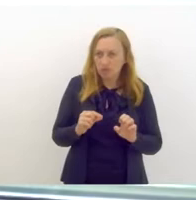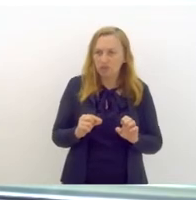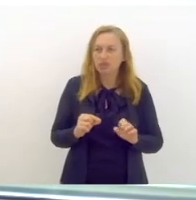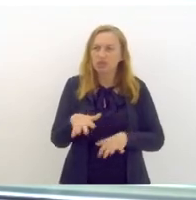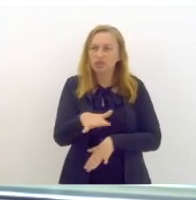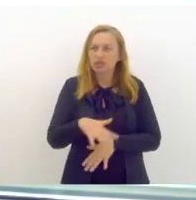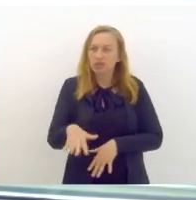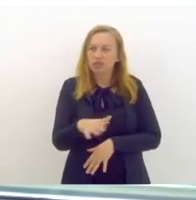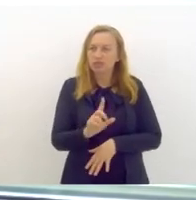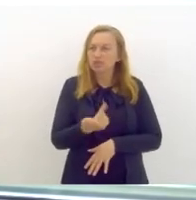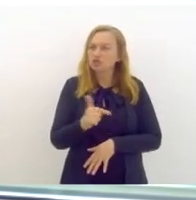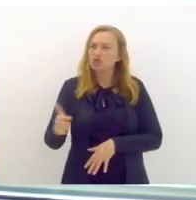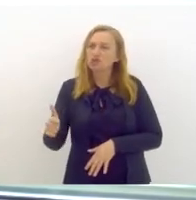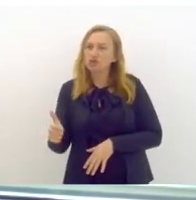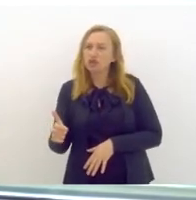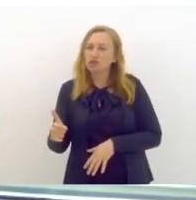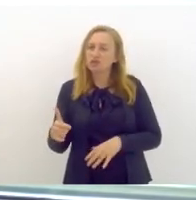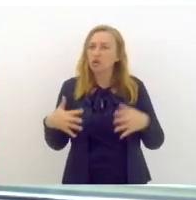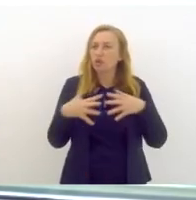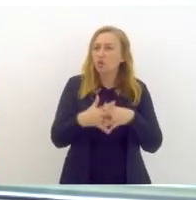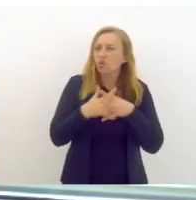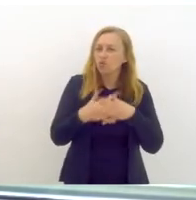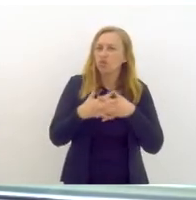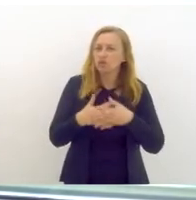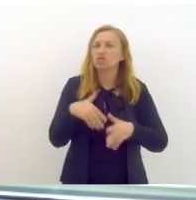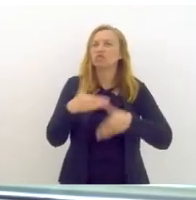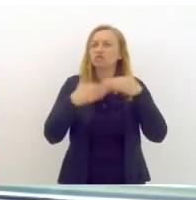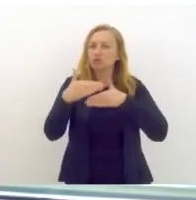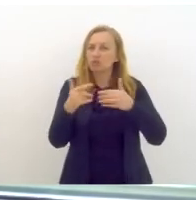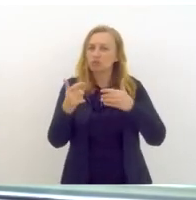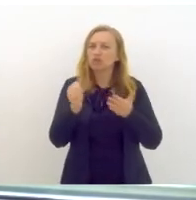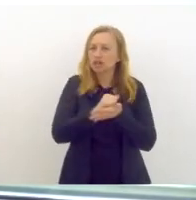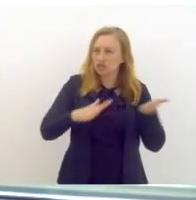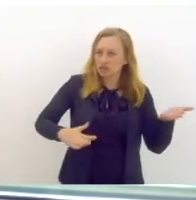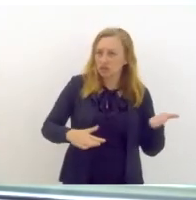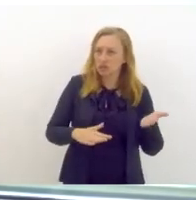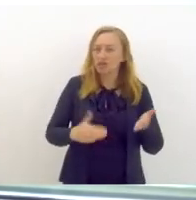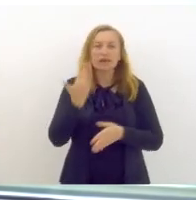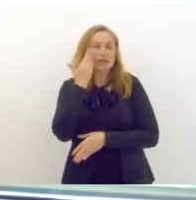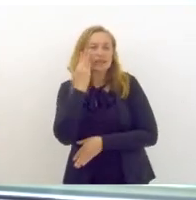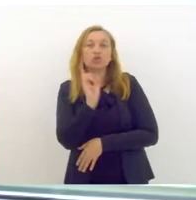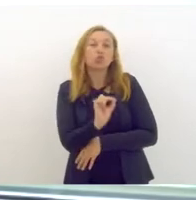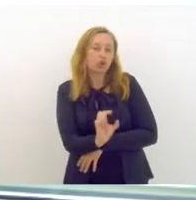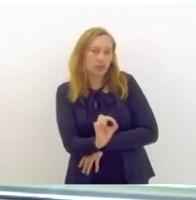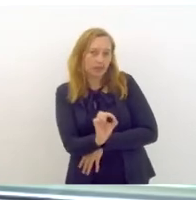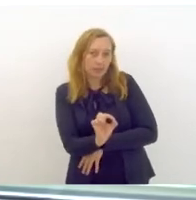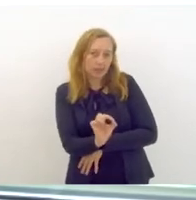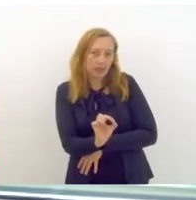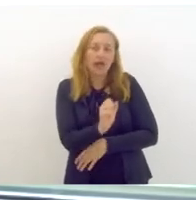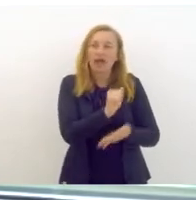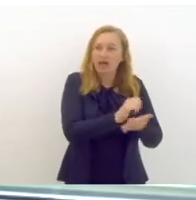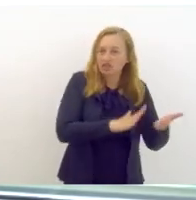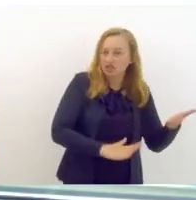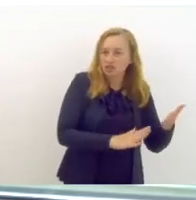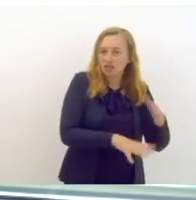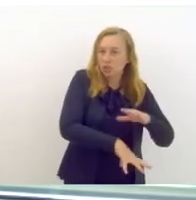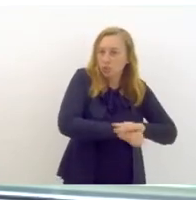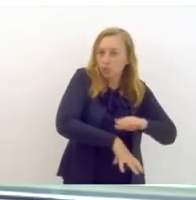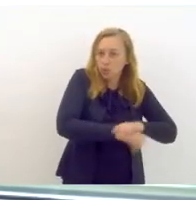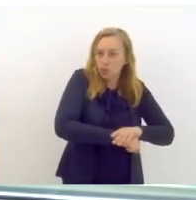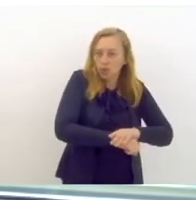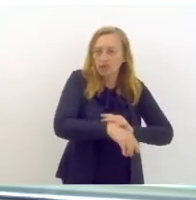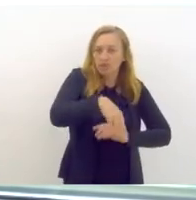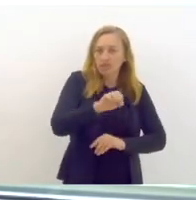unidade para que não houvesse conflito de desenvolvimento daquela atividade, entendendo que a atividade de extração mineral para